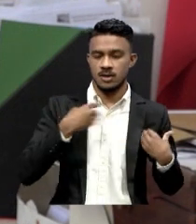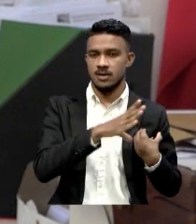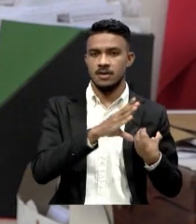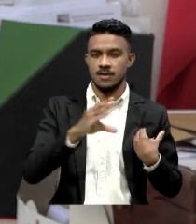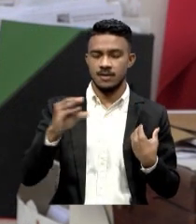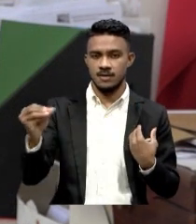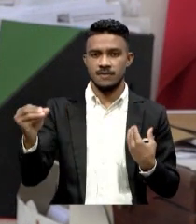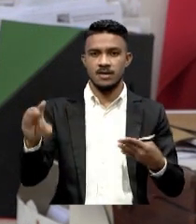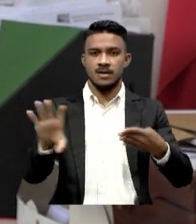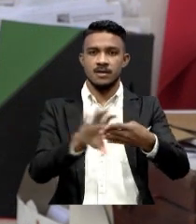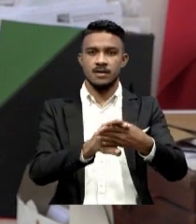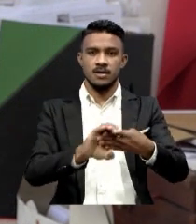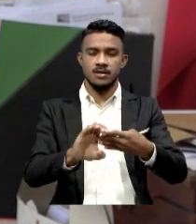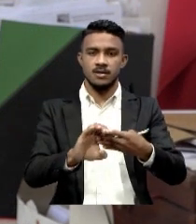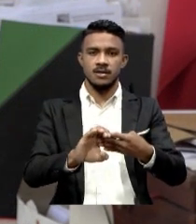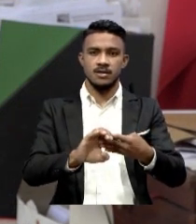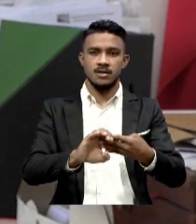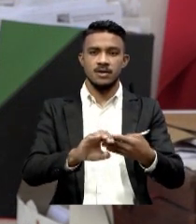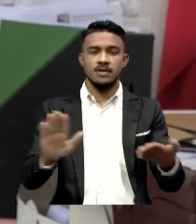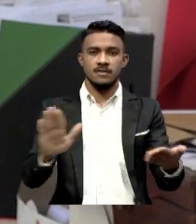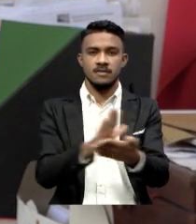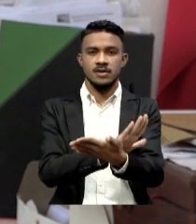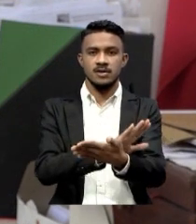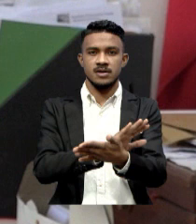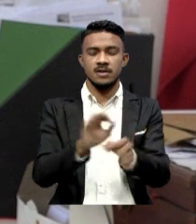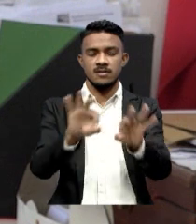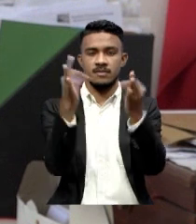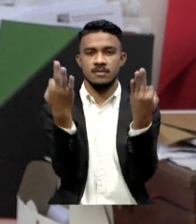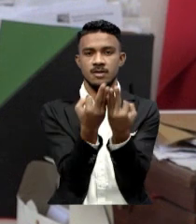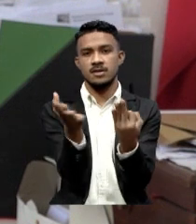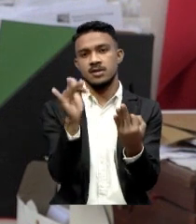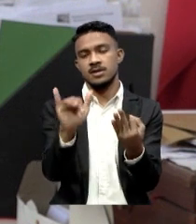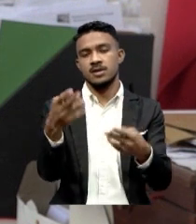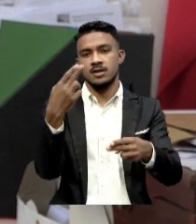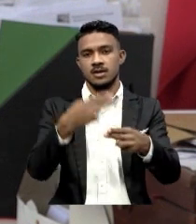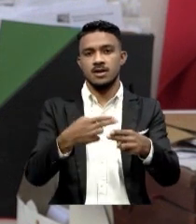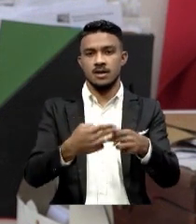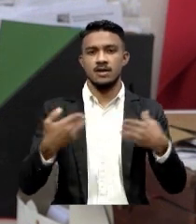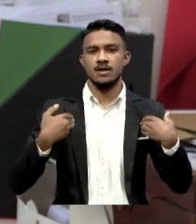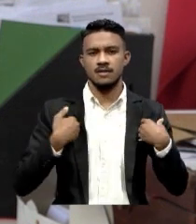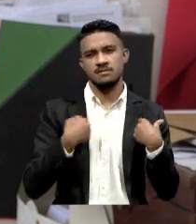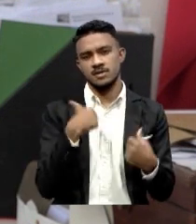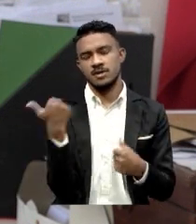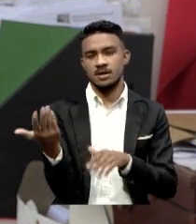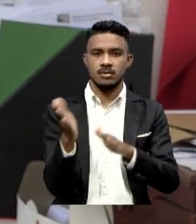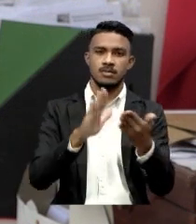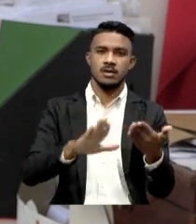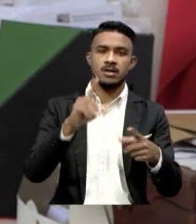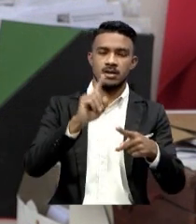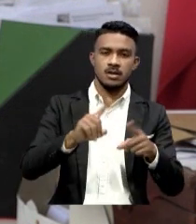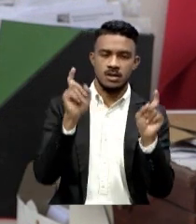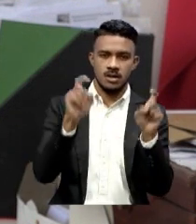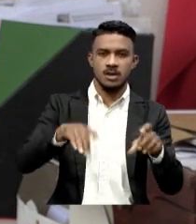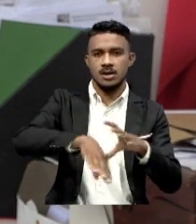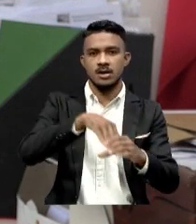macan, e a ficha familiar, cara, se não é nada, é nada, mas balo mate, portanto, é assai, balo não é bem, mude,